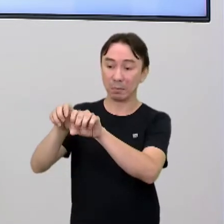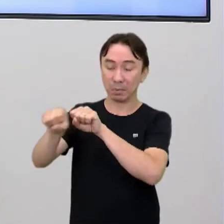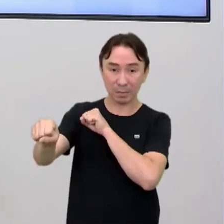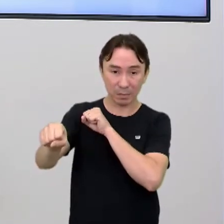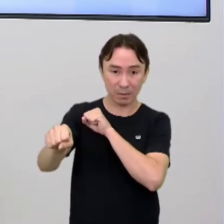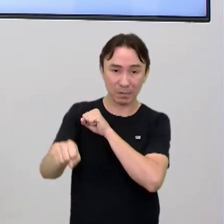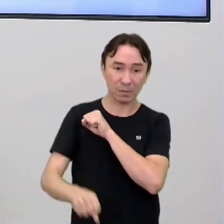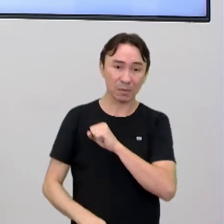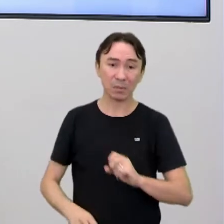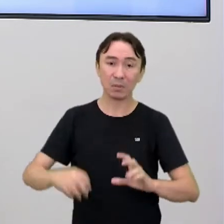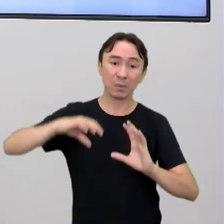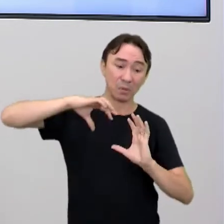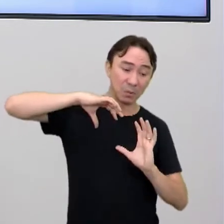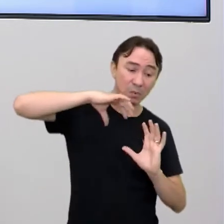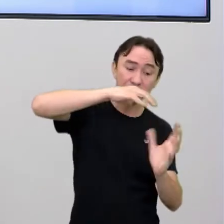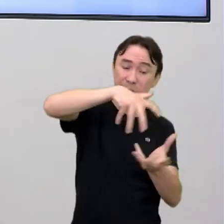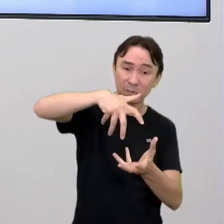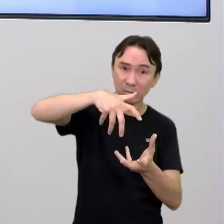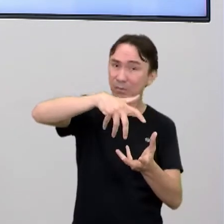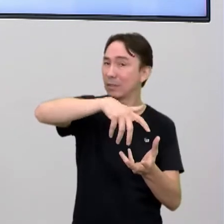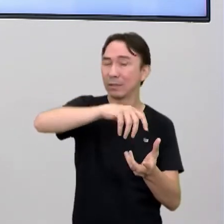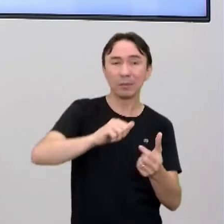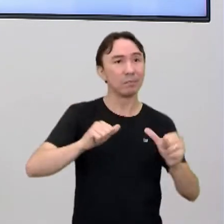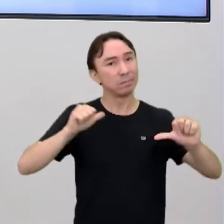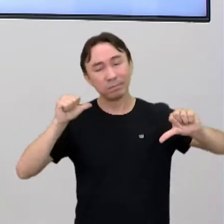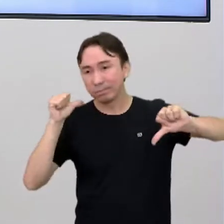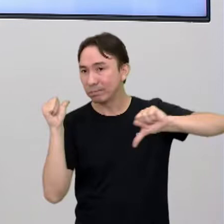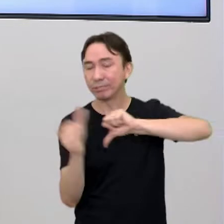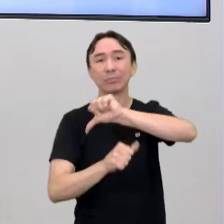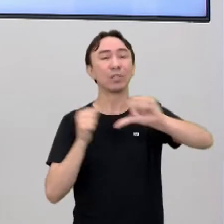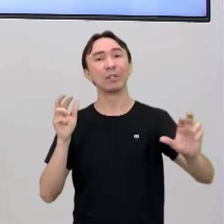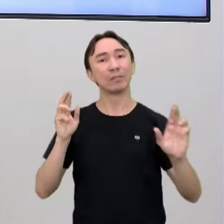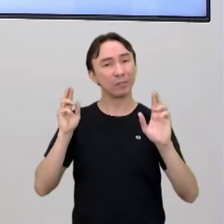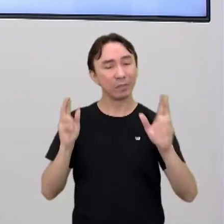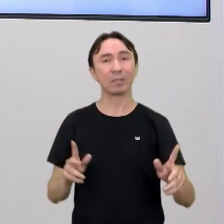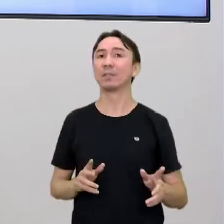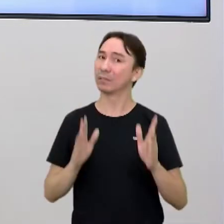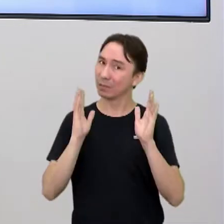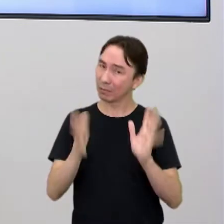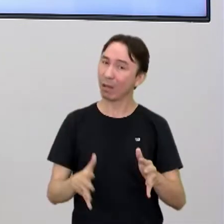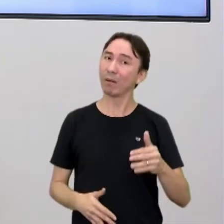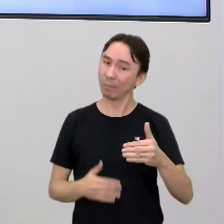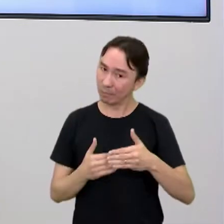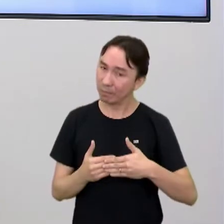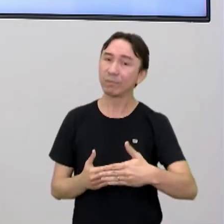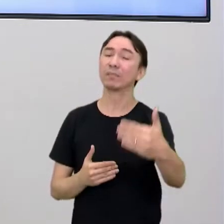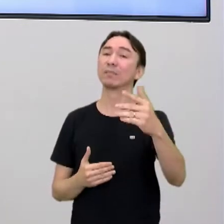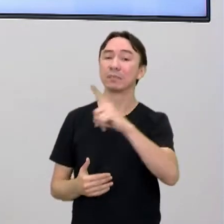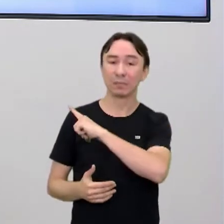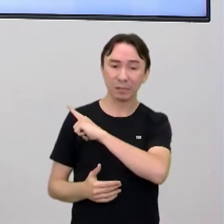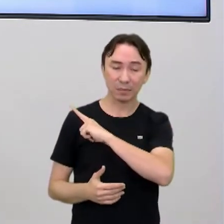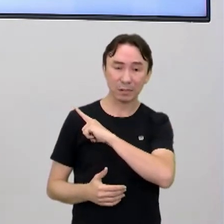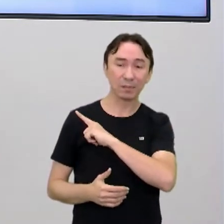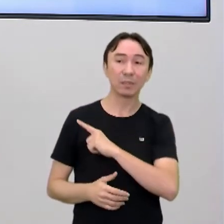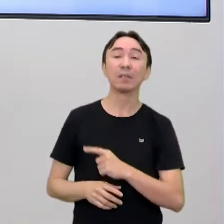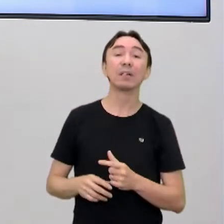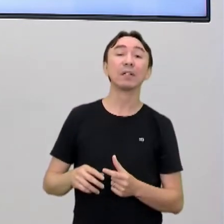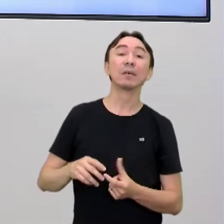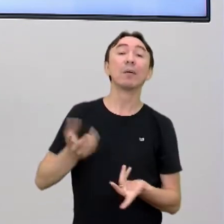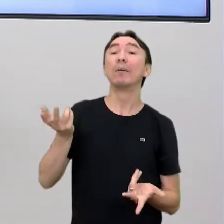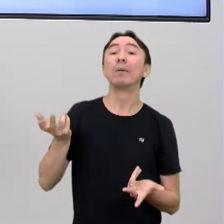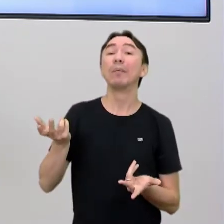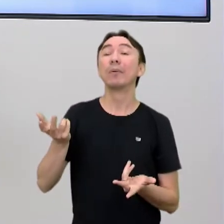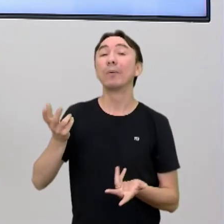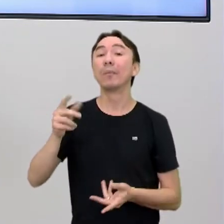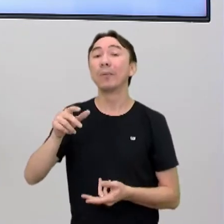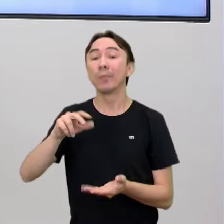vai estar relativamente mais diferente do que é hoje. Significa que ele tem que se preparar para um mundo que